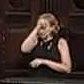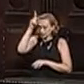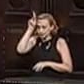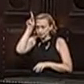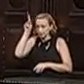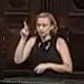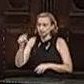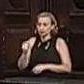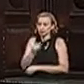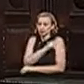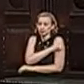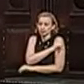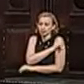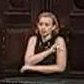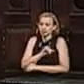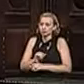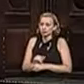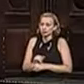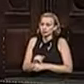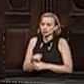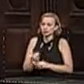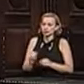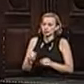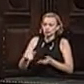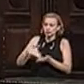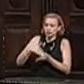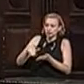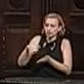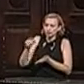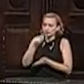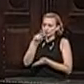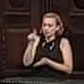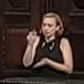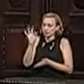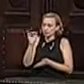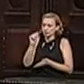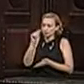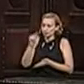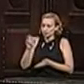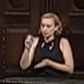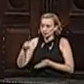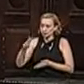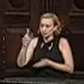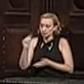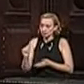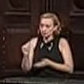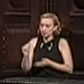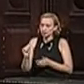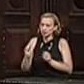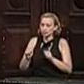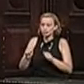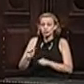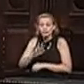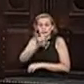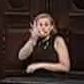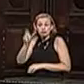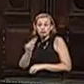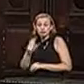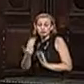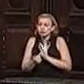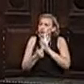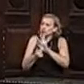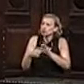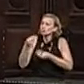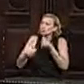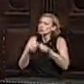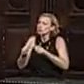a público com a sua secretária de Fazenda e esclareça aos 6,5 milhões de cariocas e fluminenses como está a situação financeira